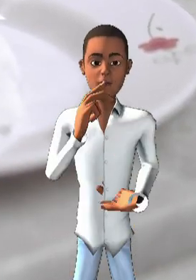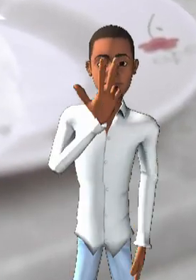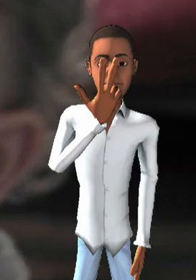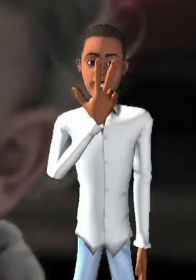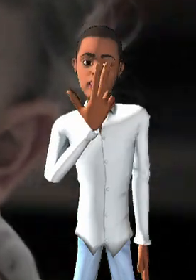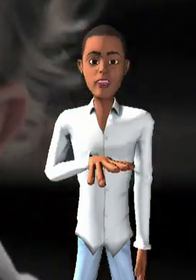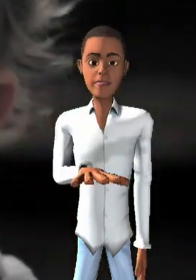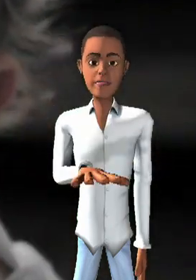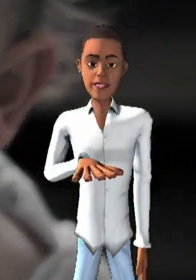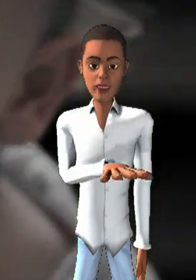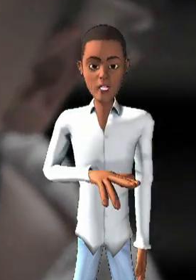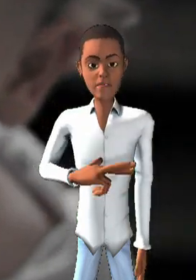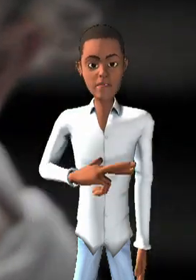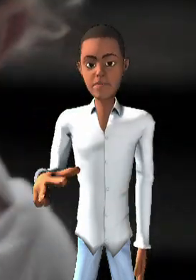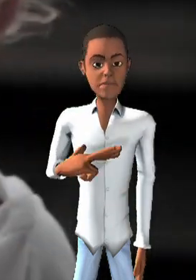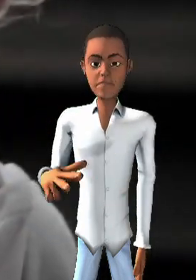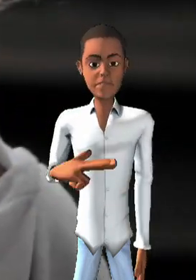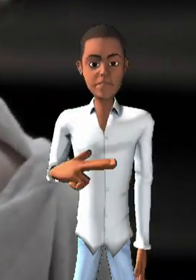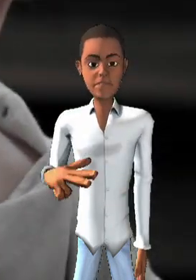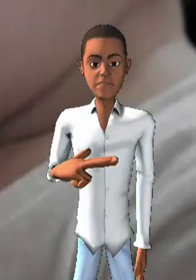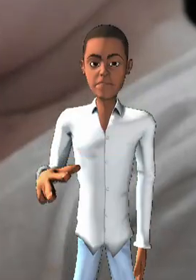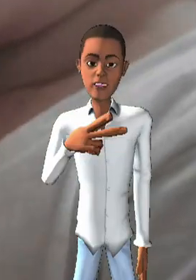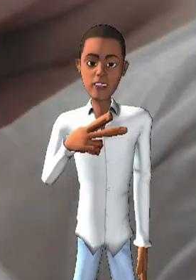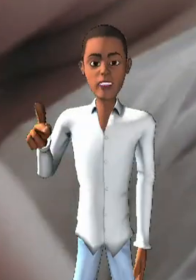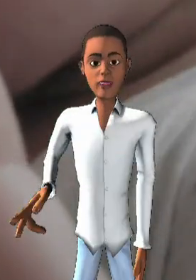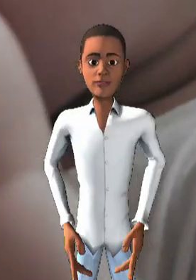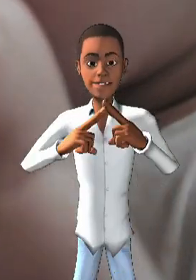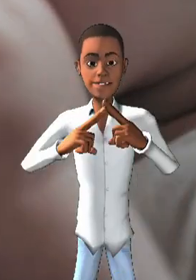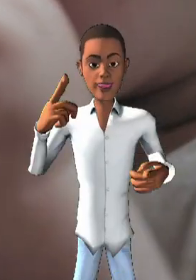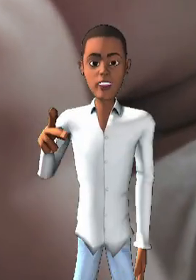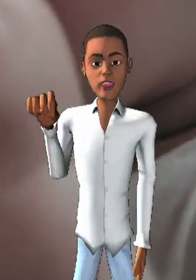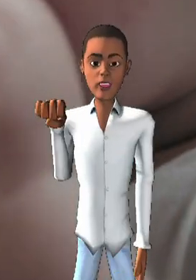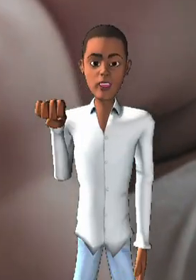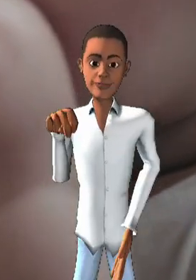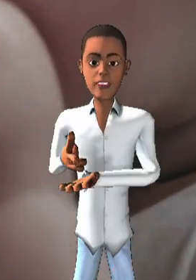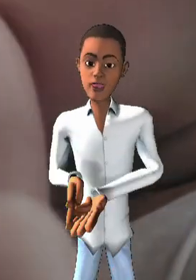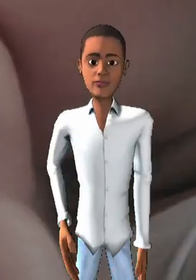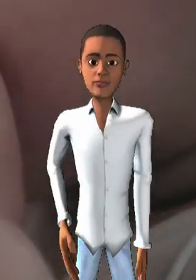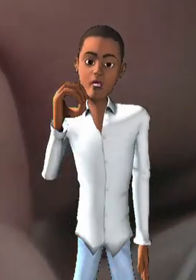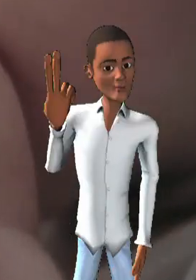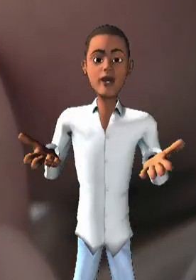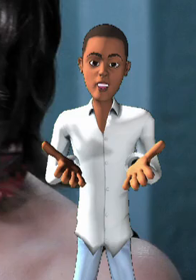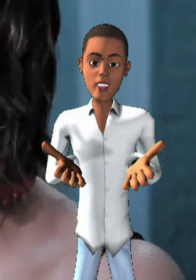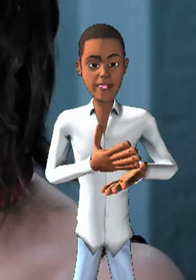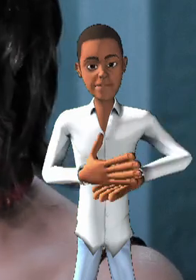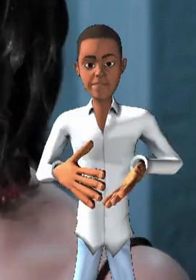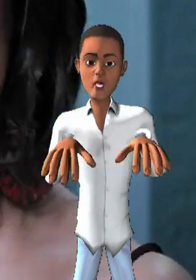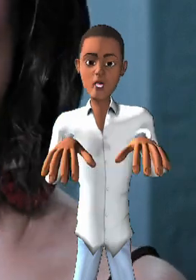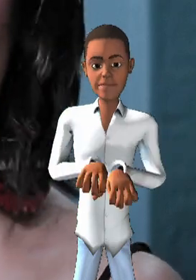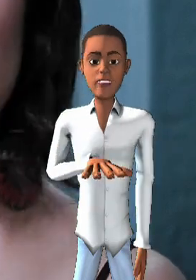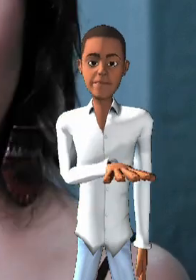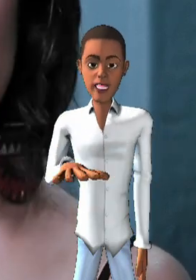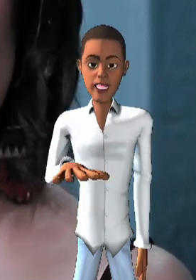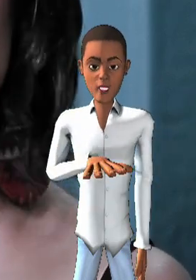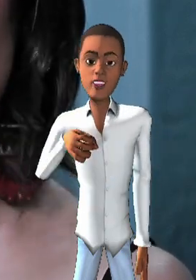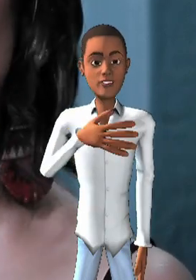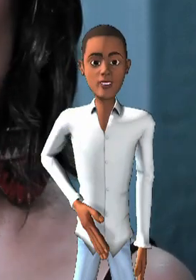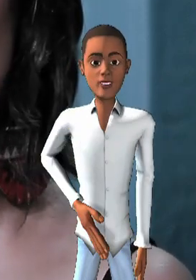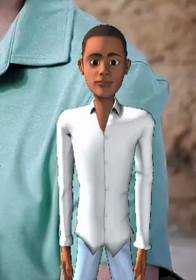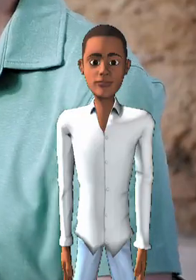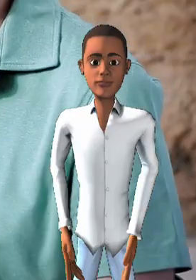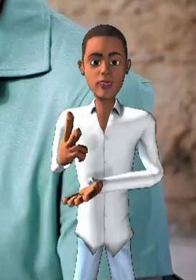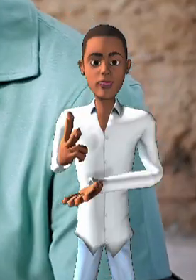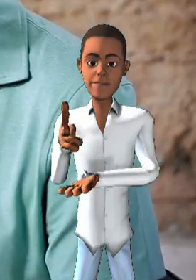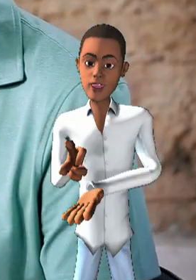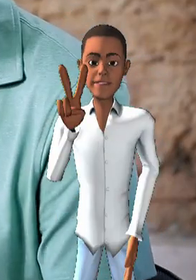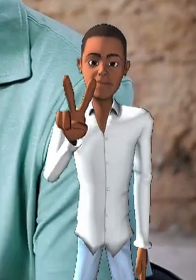se justificando por ter voltado para um espaço que sempre também foi dele, ou para finalmente estar entrando nesse espaço, vamos dizer assim, né?